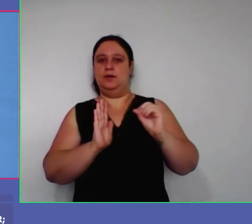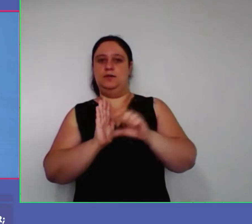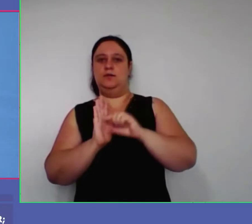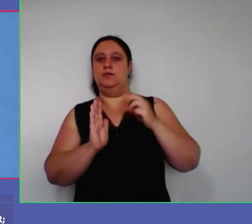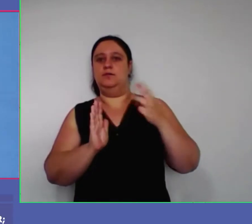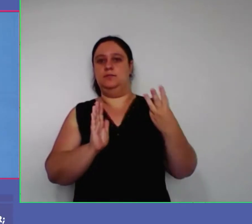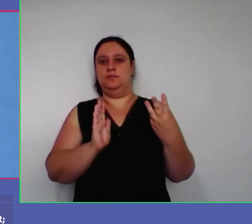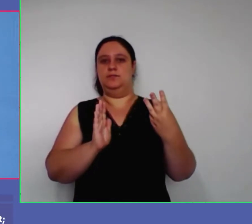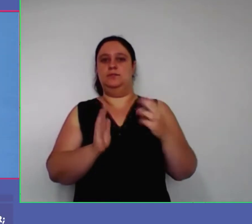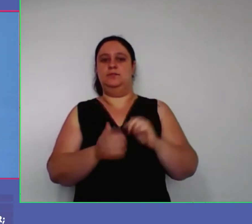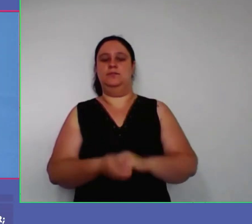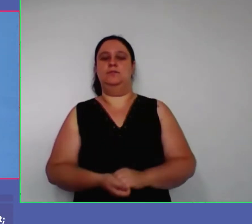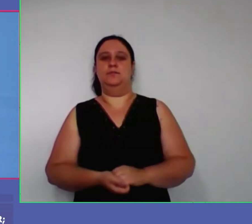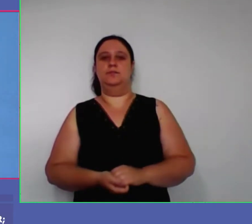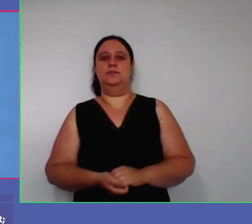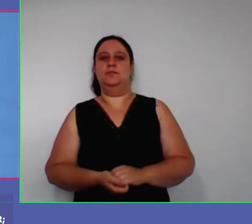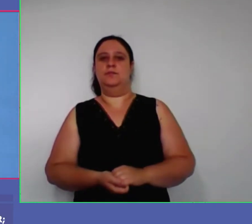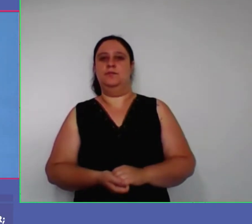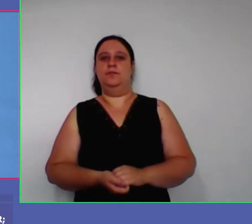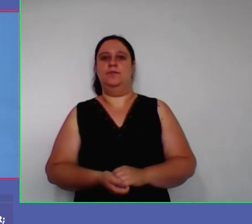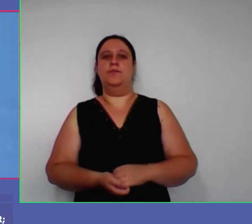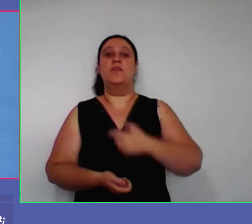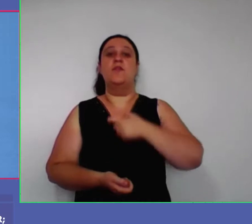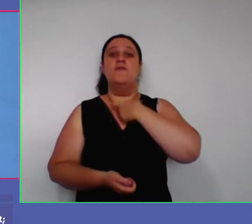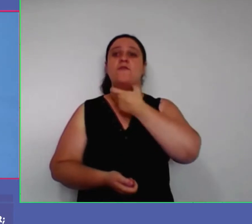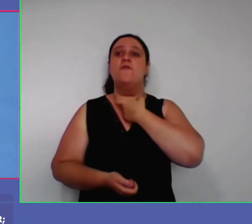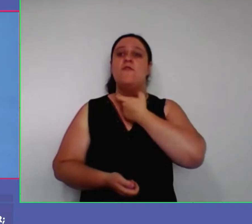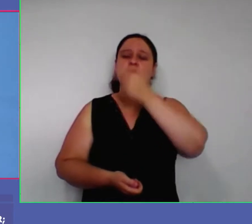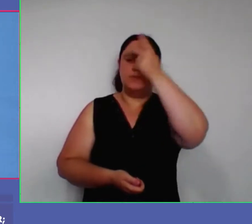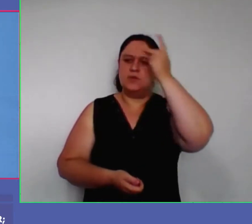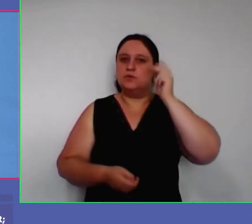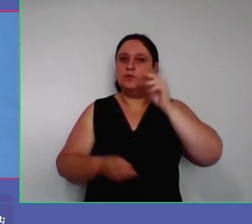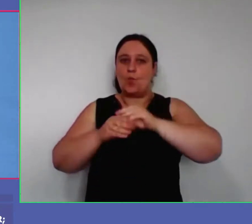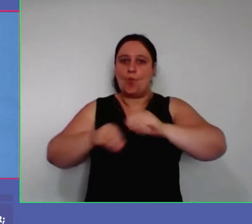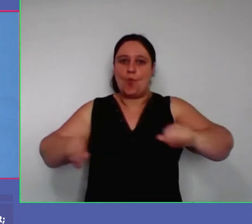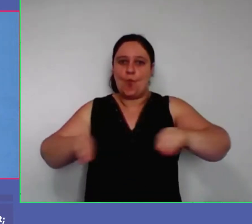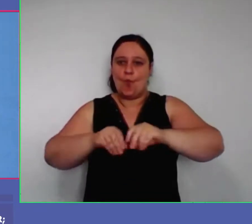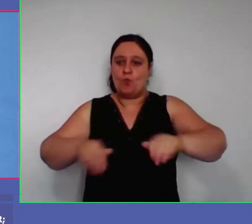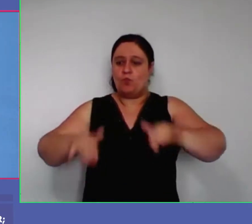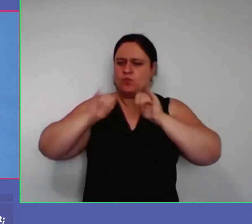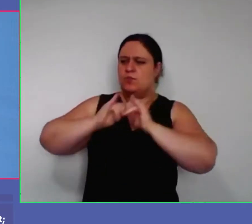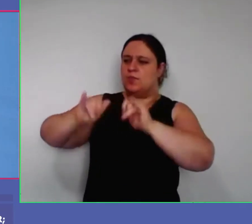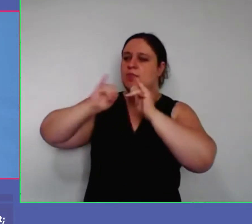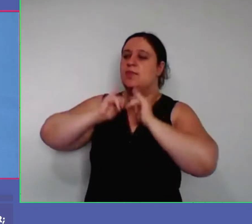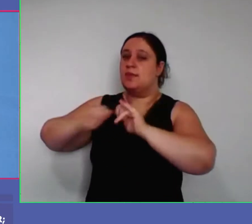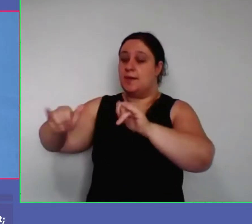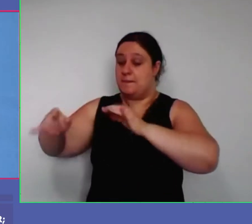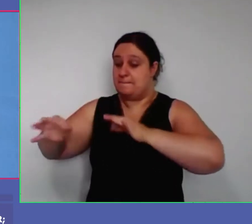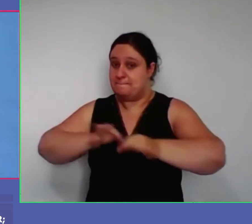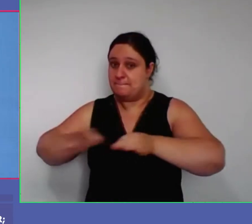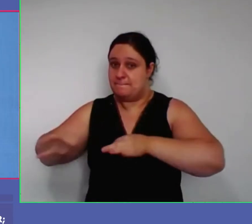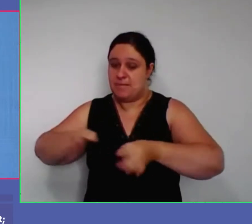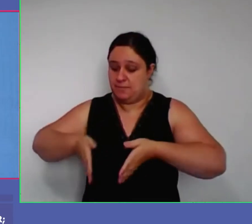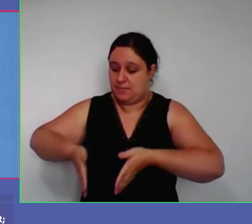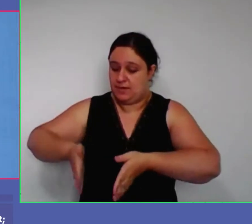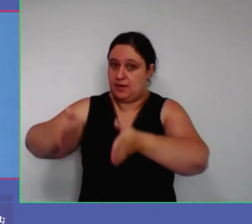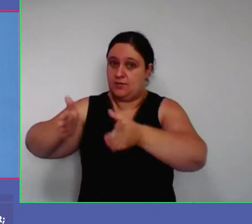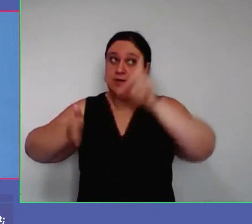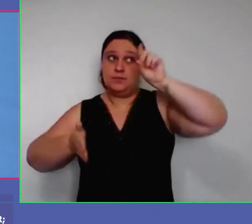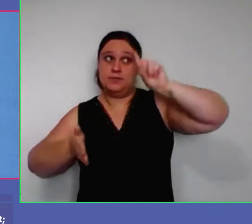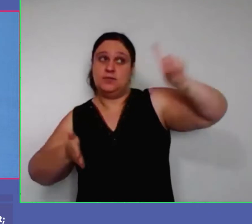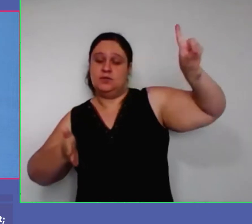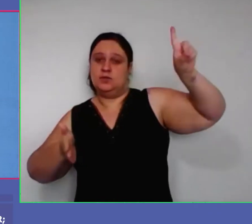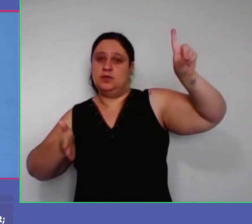Voz do que clama no deserto, preparai o caminho do Senhor, endireitai no ermo